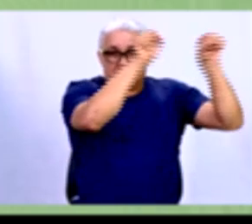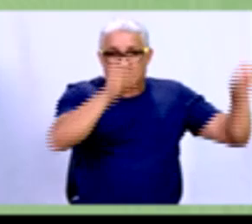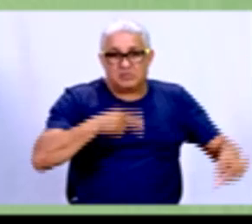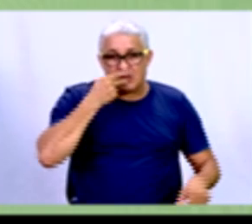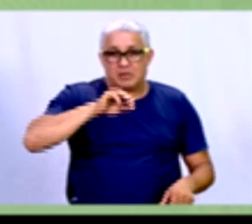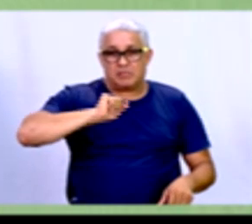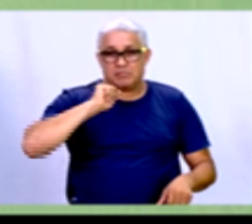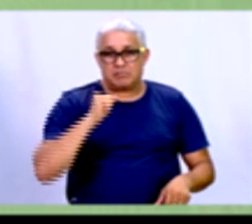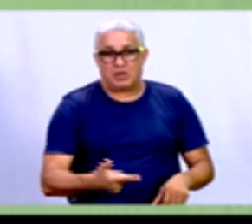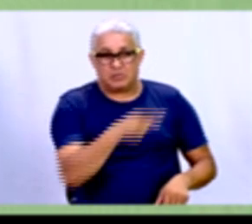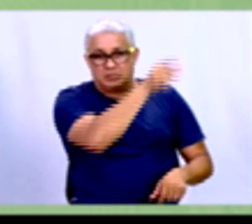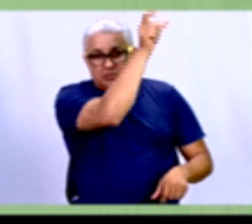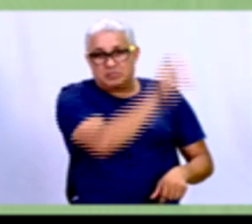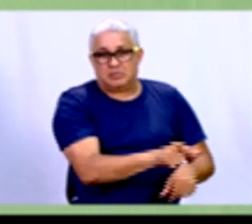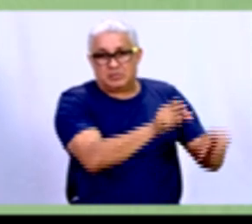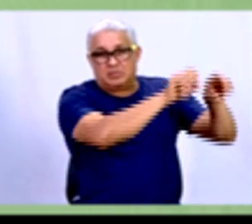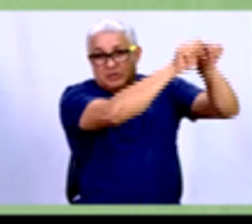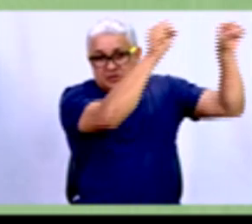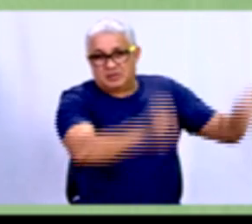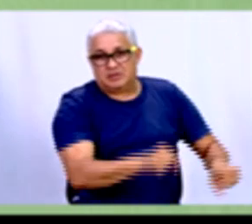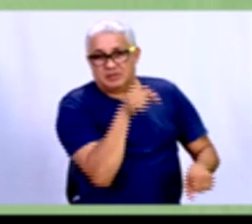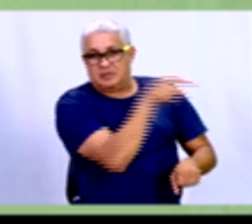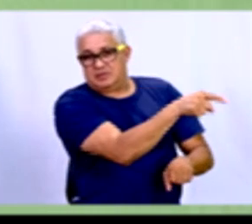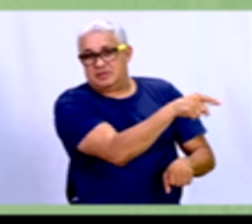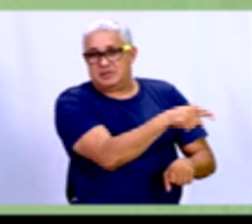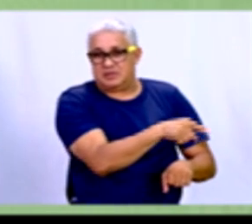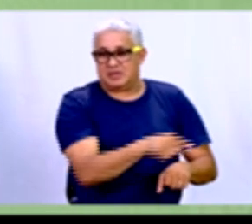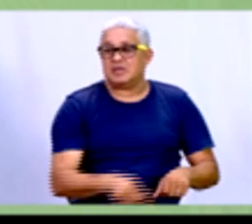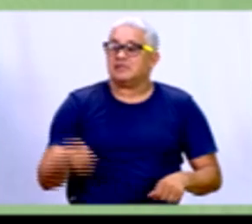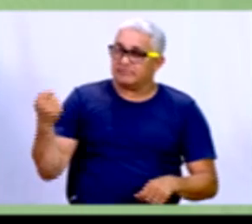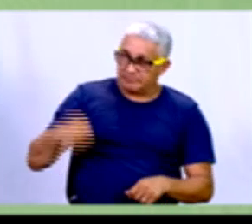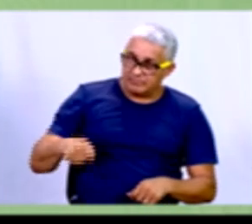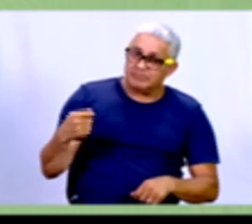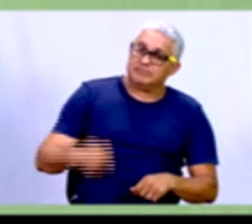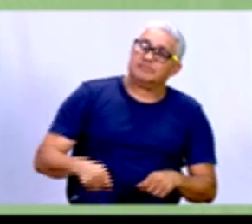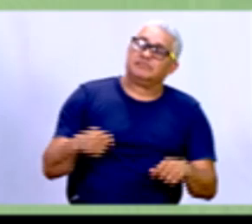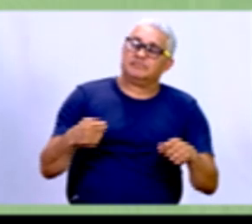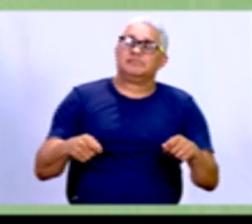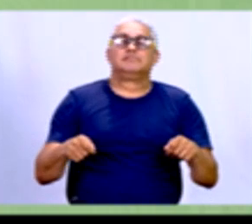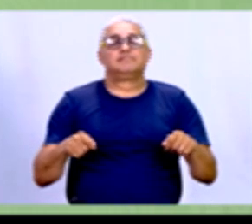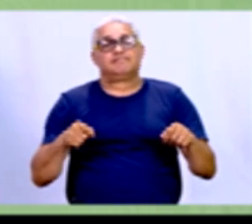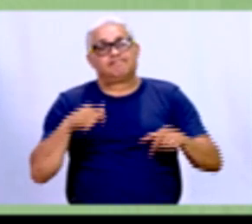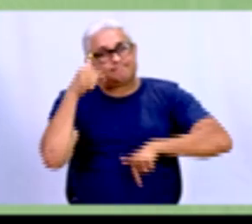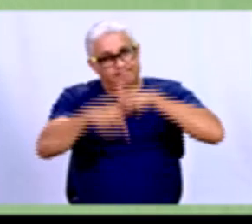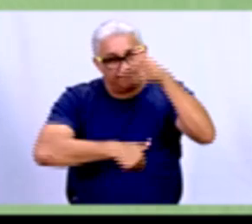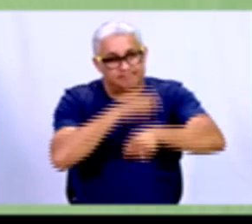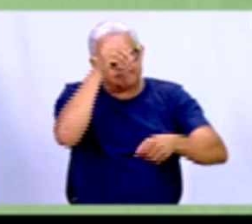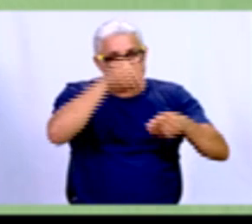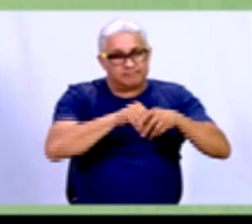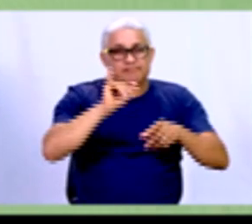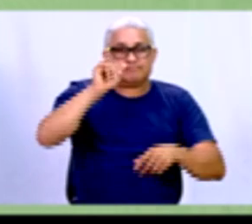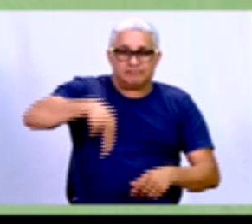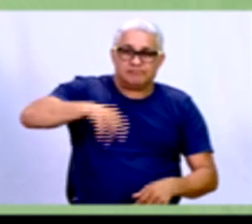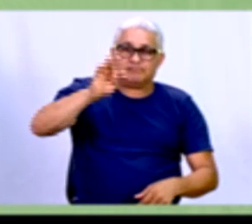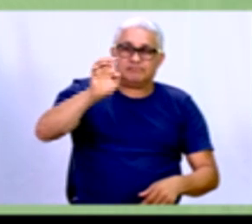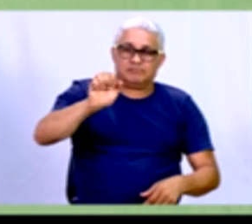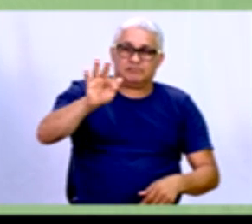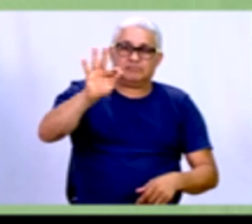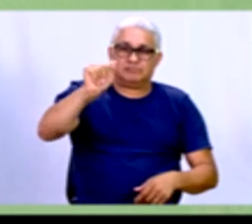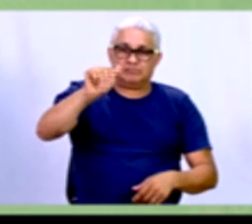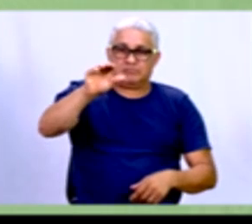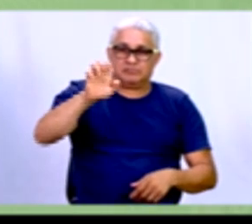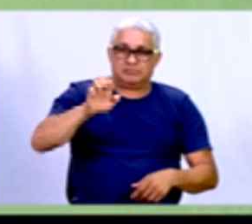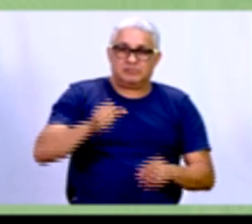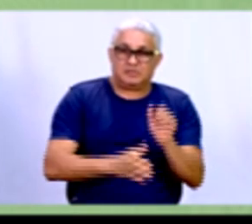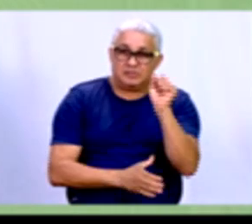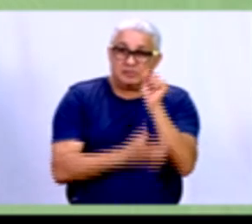sistema. Desta forma, a gente precisa investir nas interfaces para garantir que